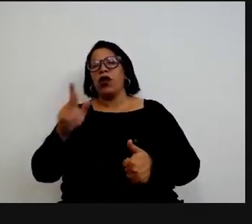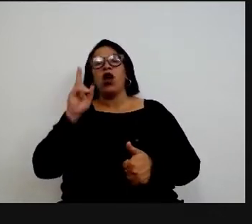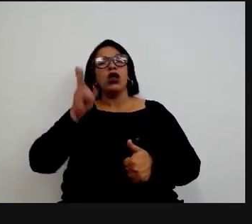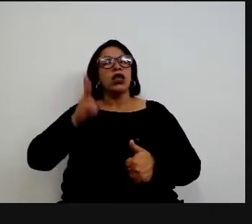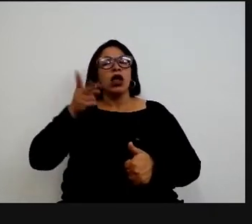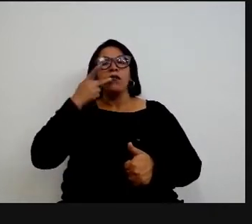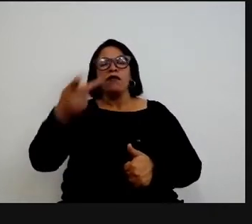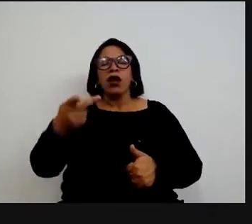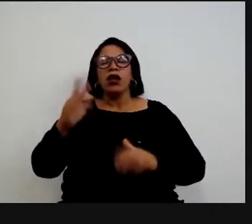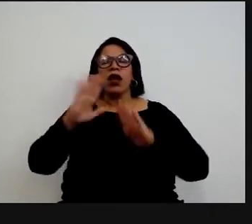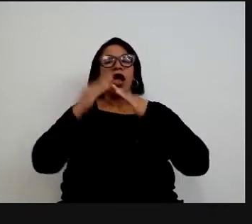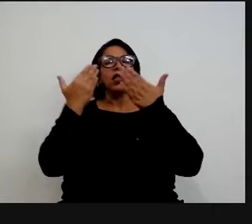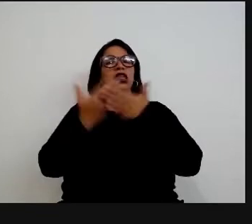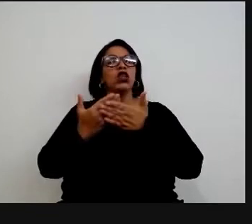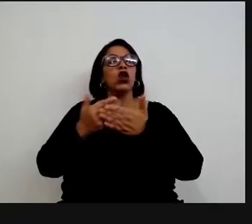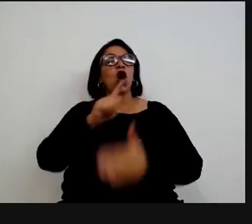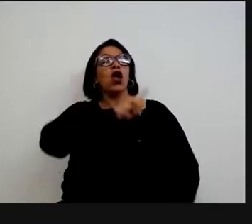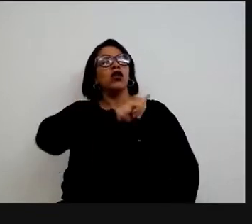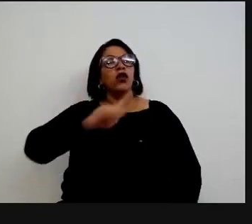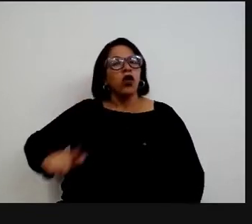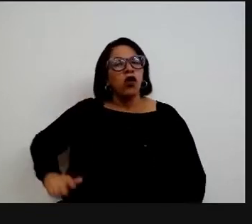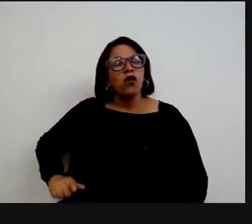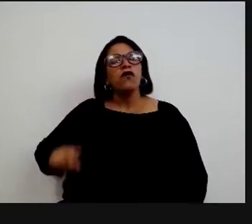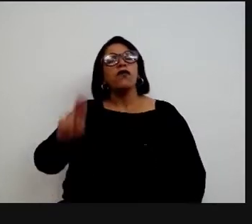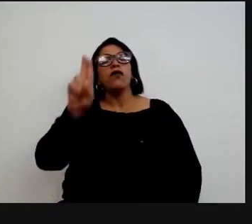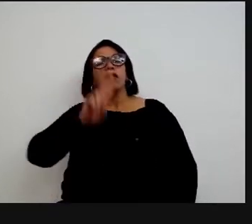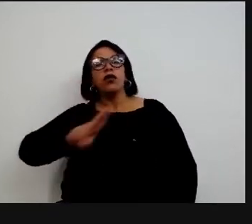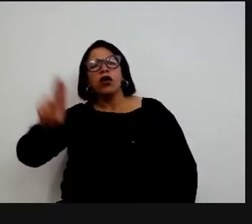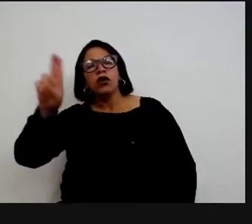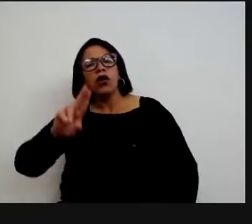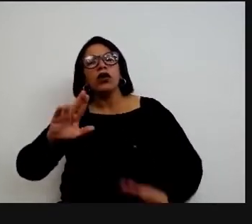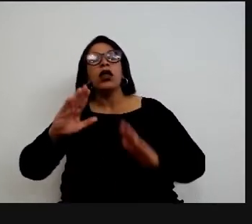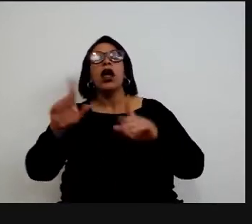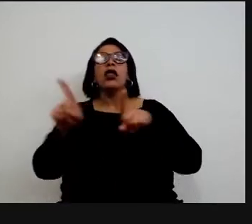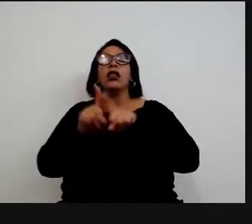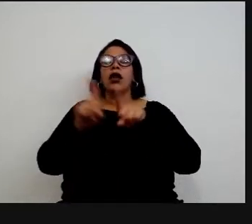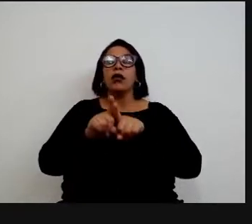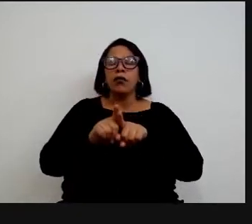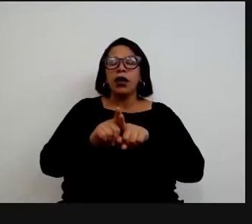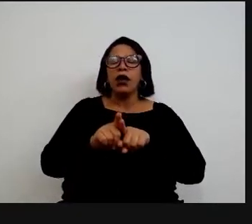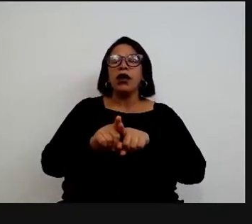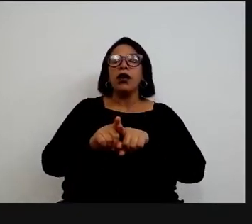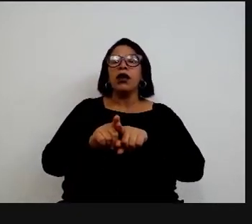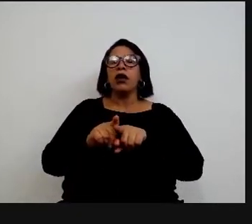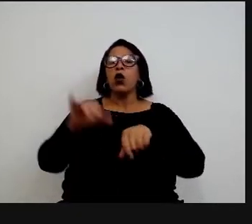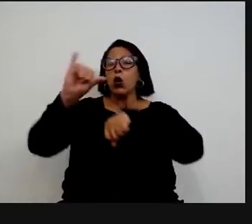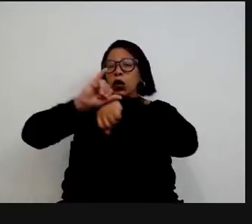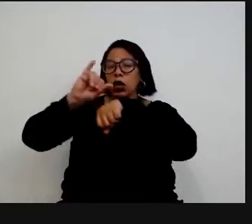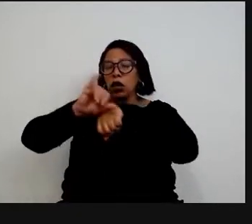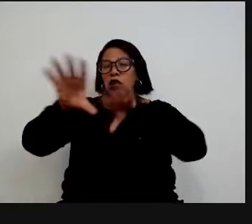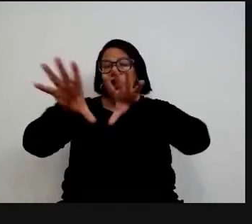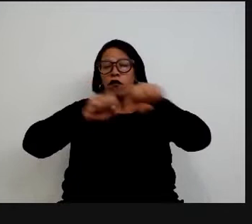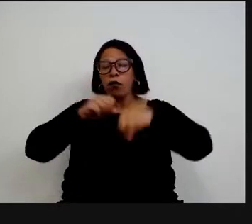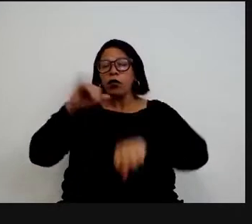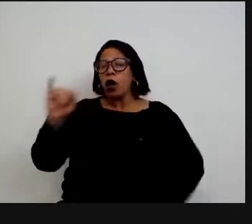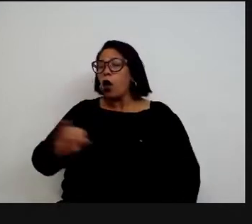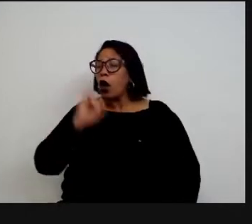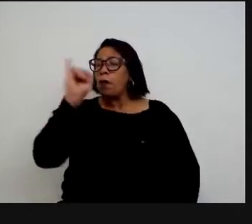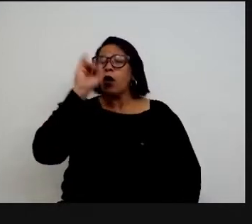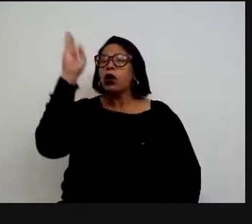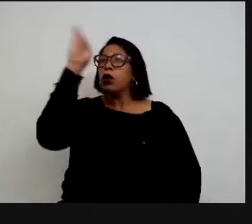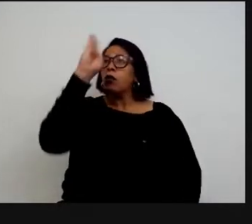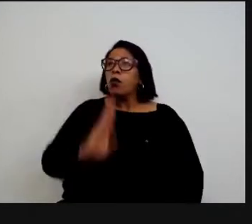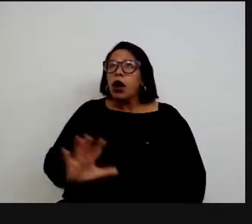que as escolas de governo, as universidades corporativas, os centros de formação têm um papel importantíssimo na sociedade